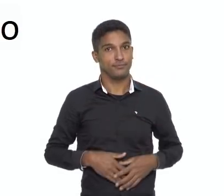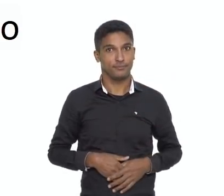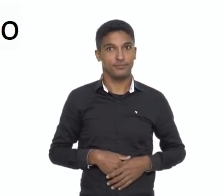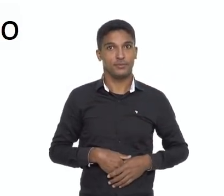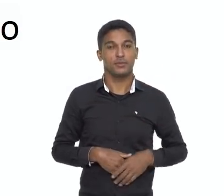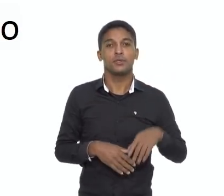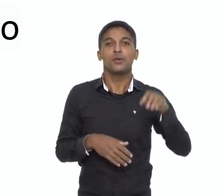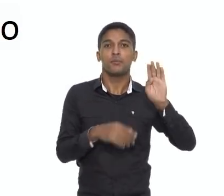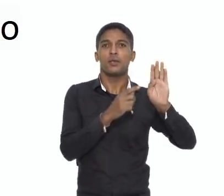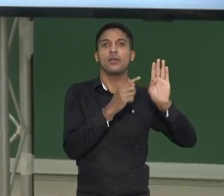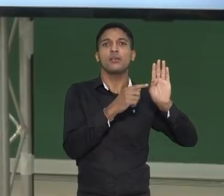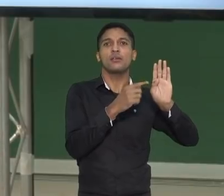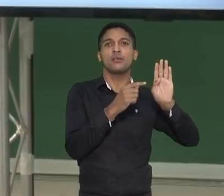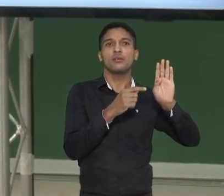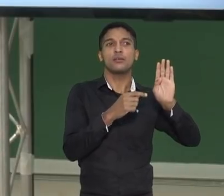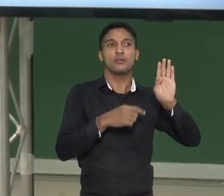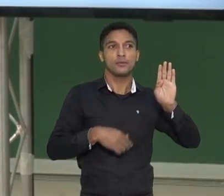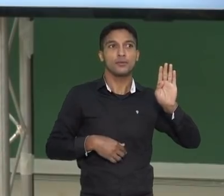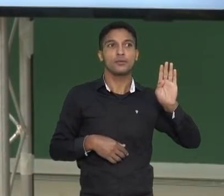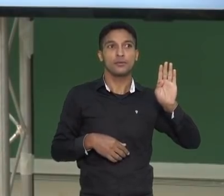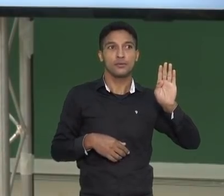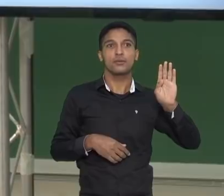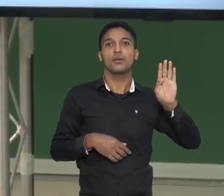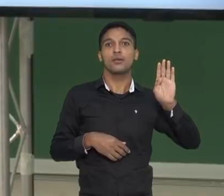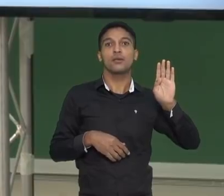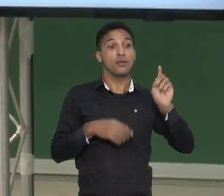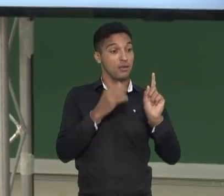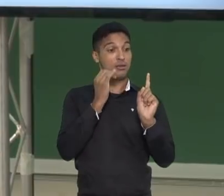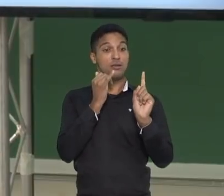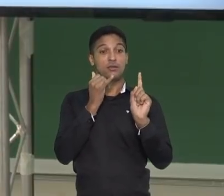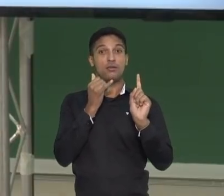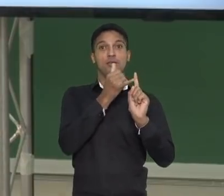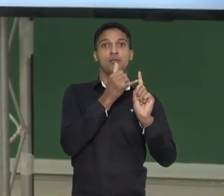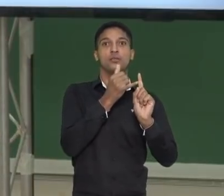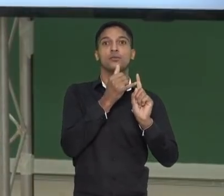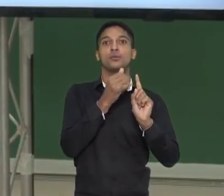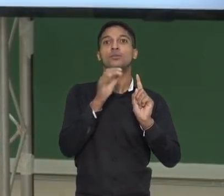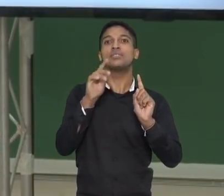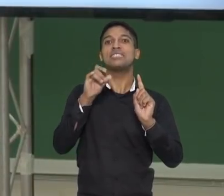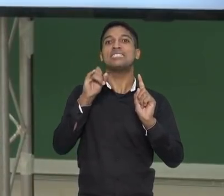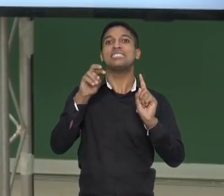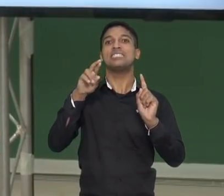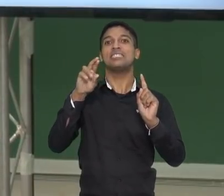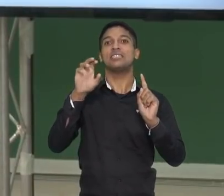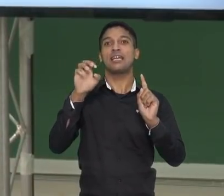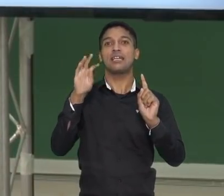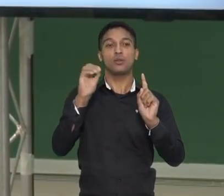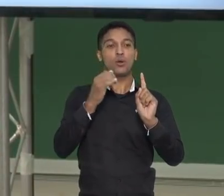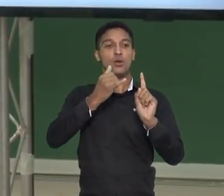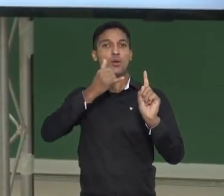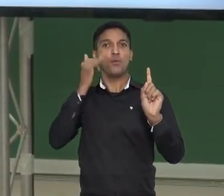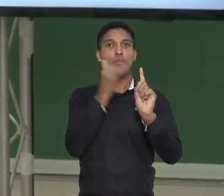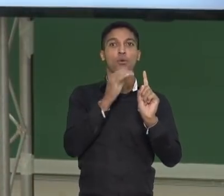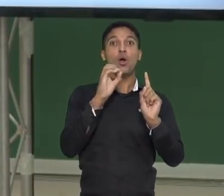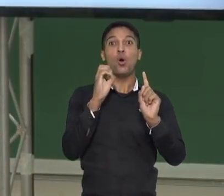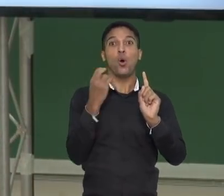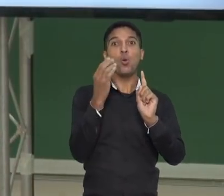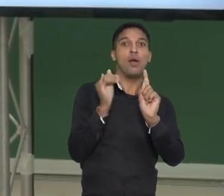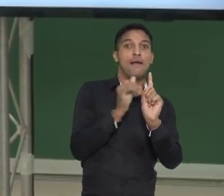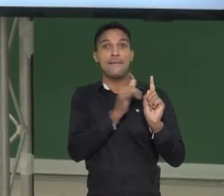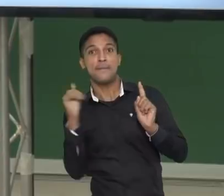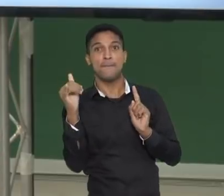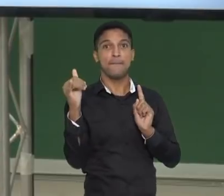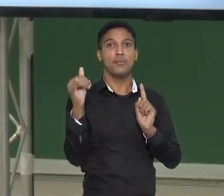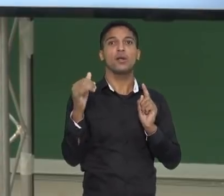discurso indireto? E eu já contei a resposta para vocês antes, né? Falei que a gente ia falar sobre o discurso direto, mas não